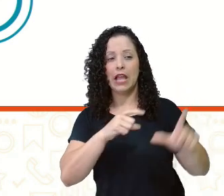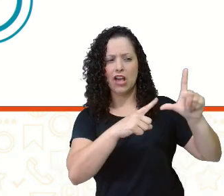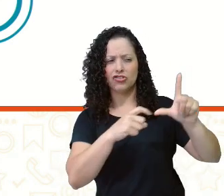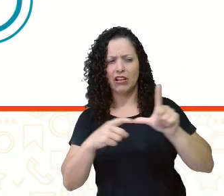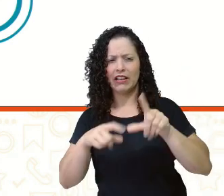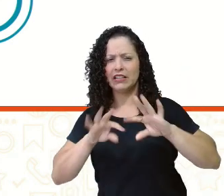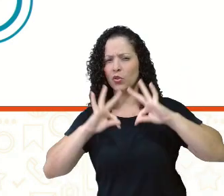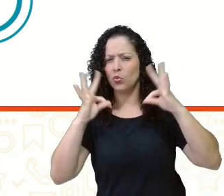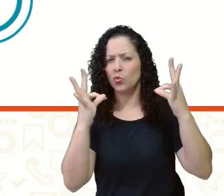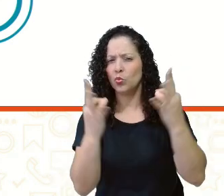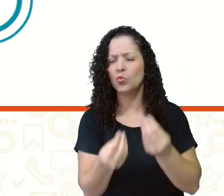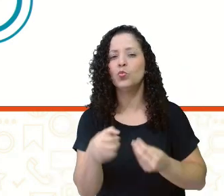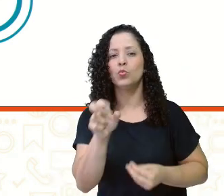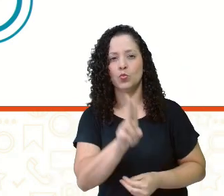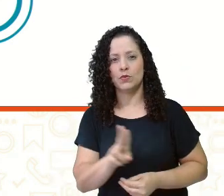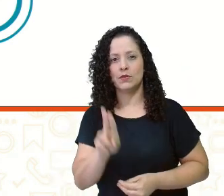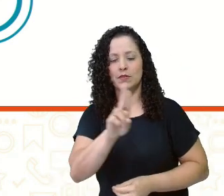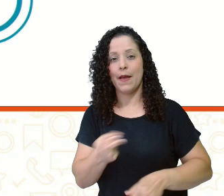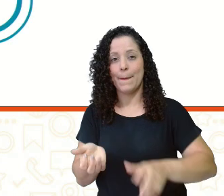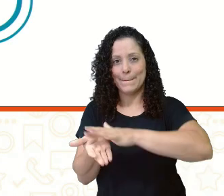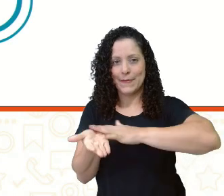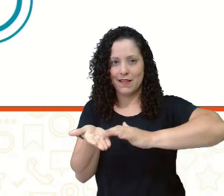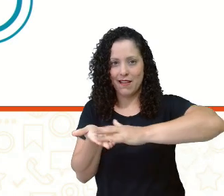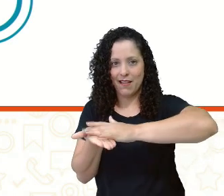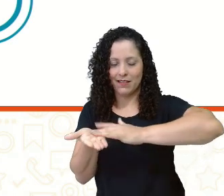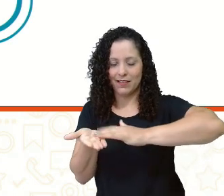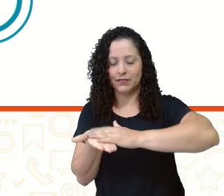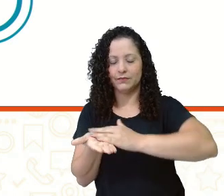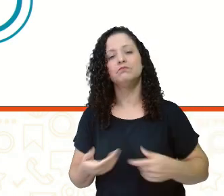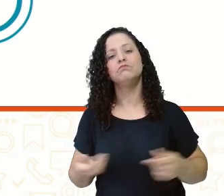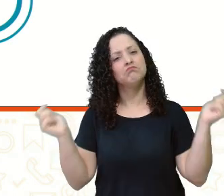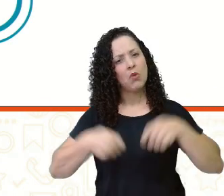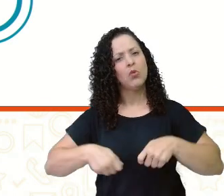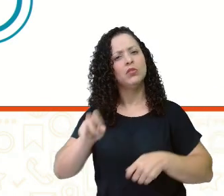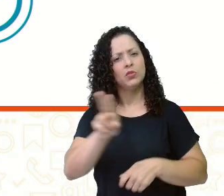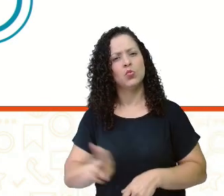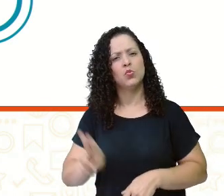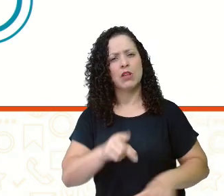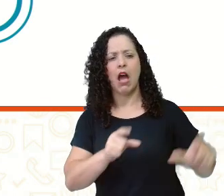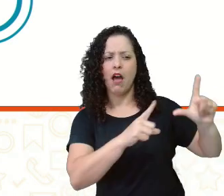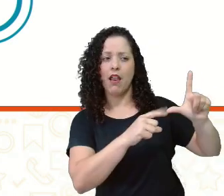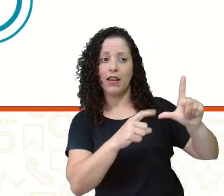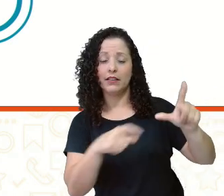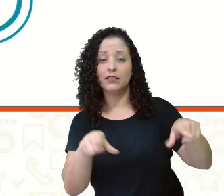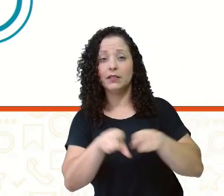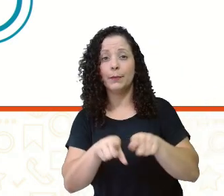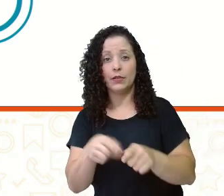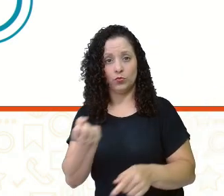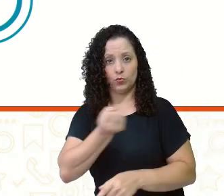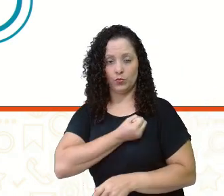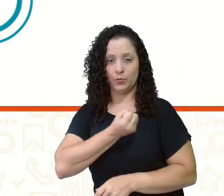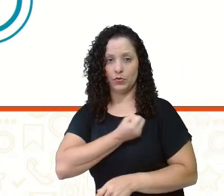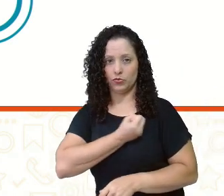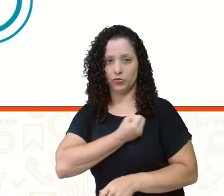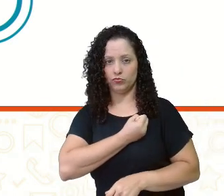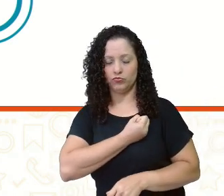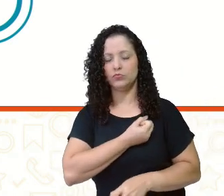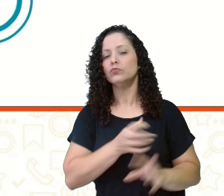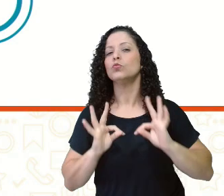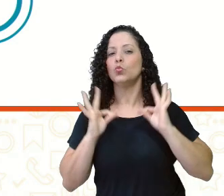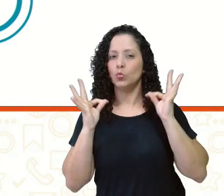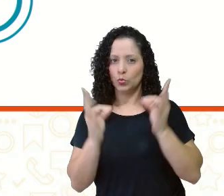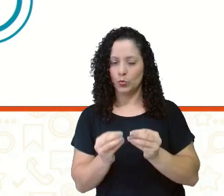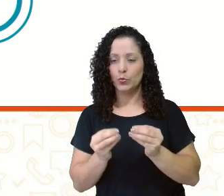alfabeto em braille ou em tinta. Então, a gente pode utilizar tanto as letras quanto os números, né? E a gente pode utilizar